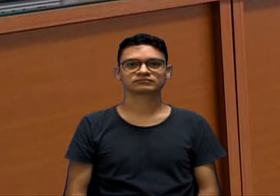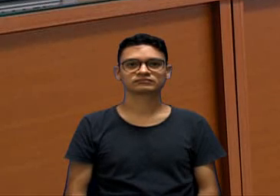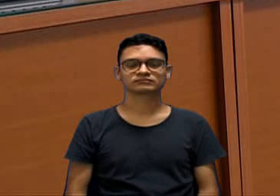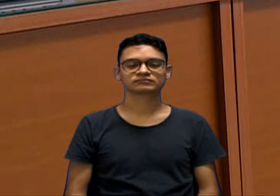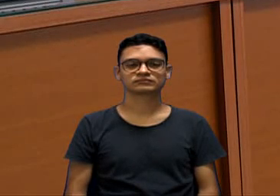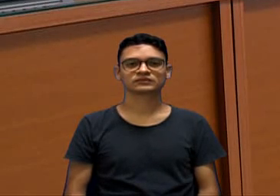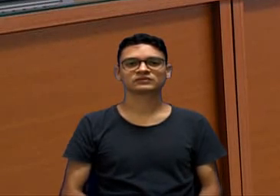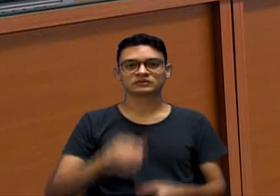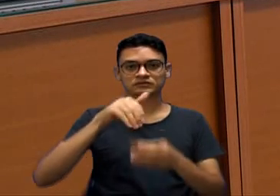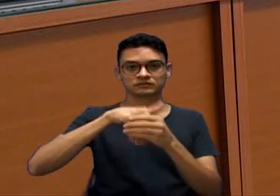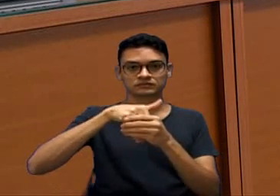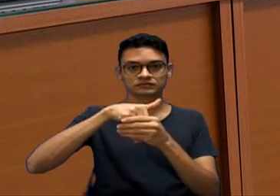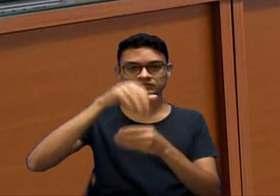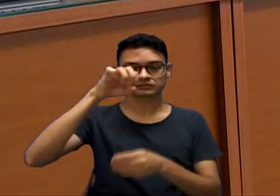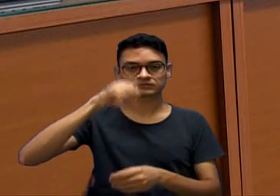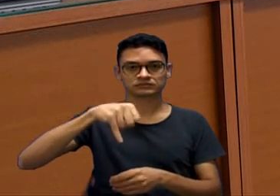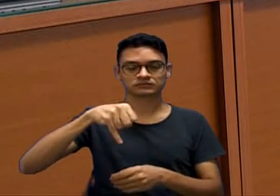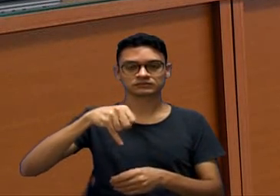Voto sim.